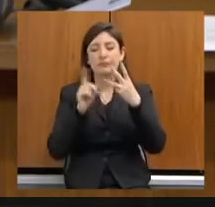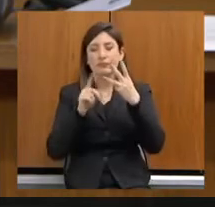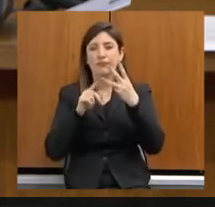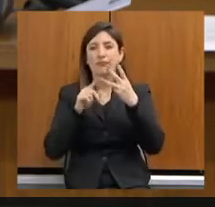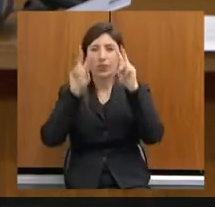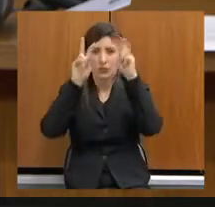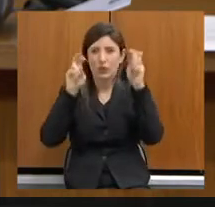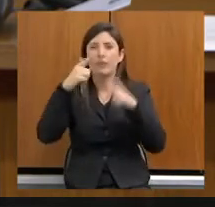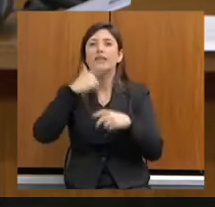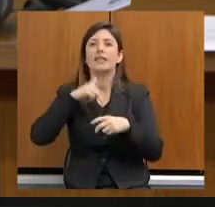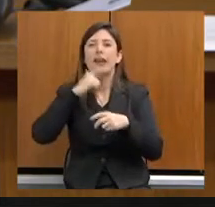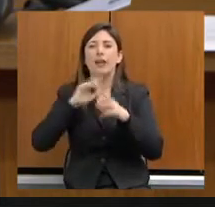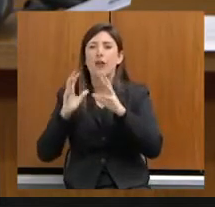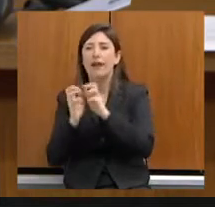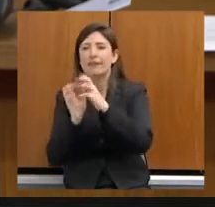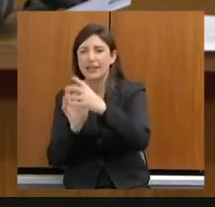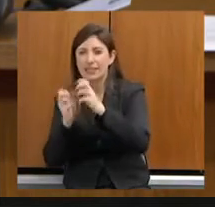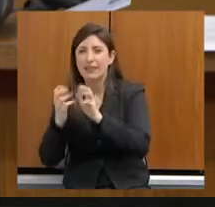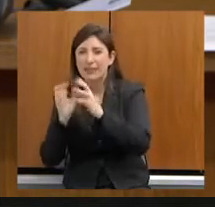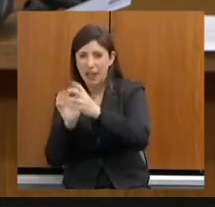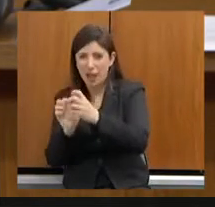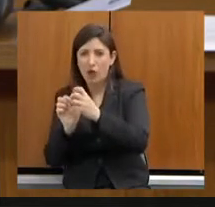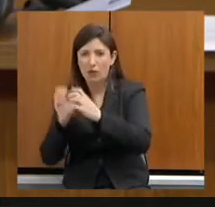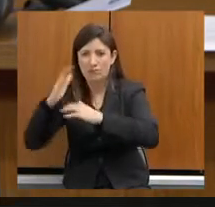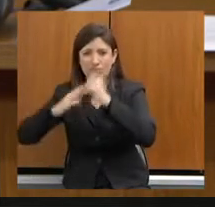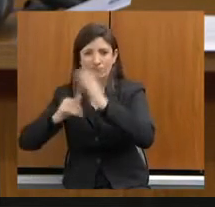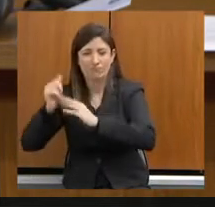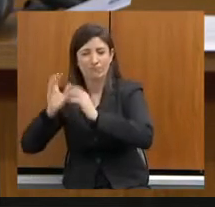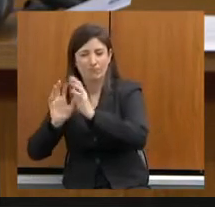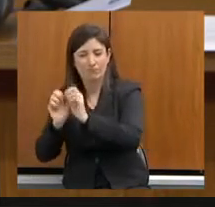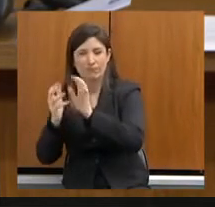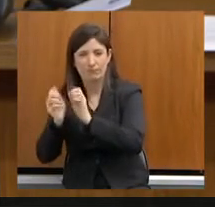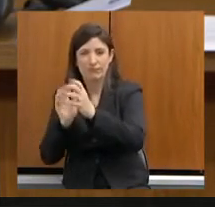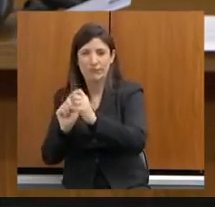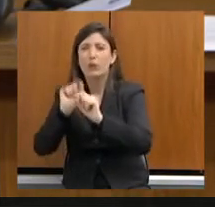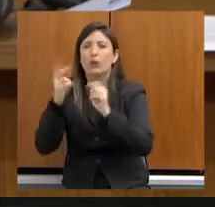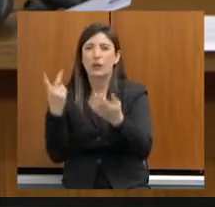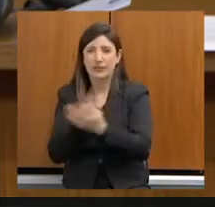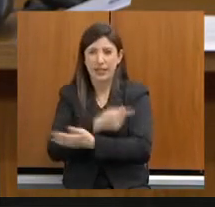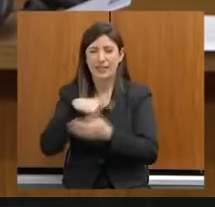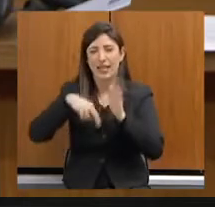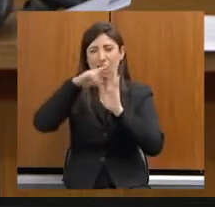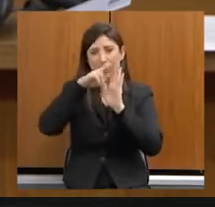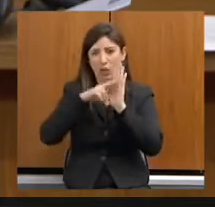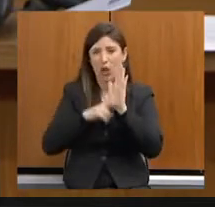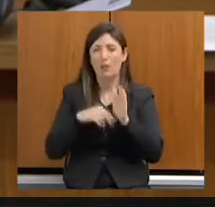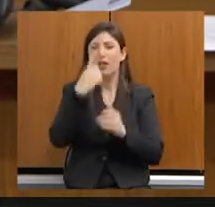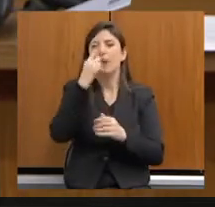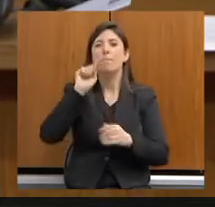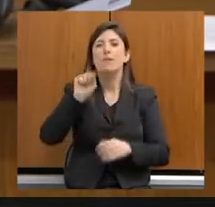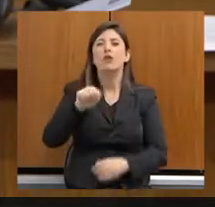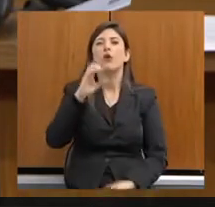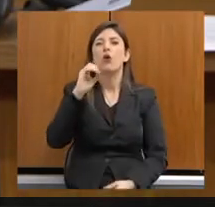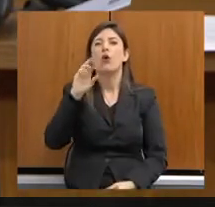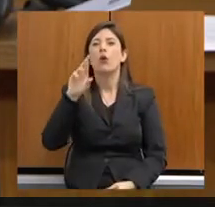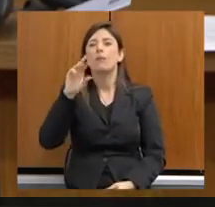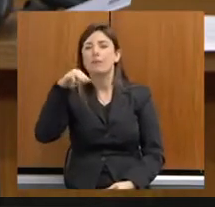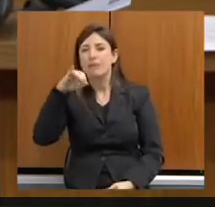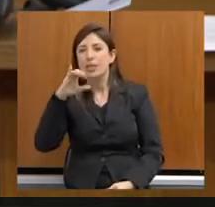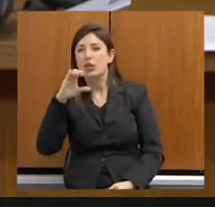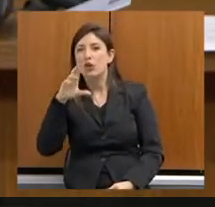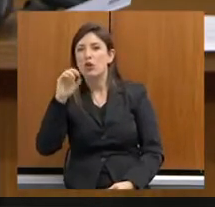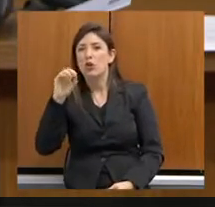mais é o quê Por quê que acontece aqui essas normas de mim mil organismo ml isso foi feito